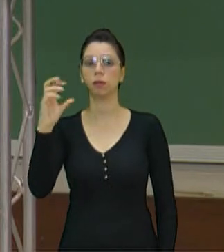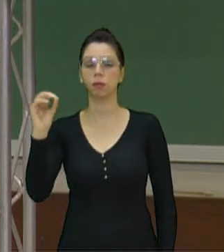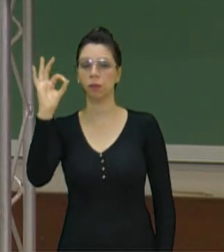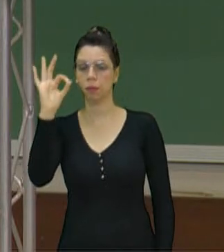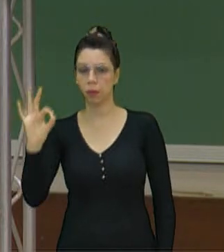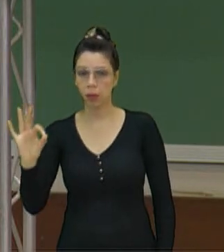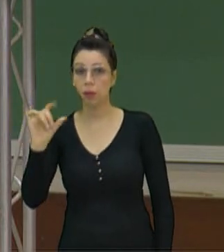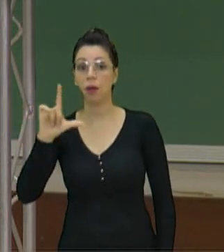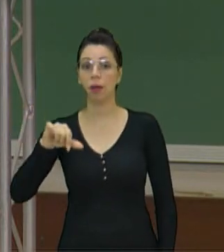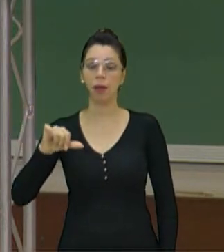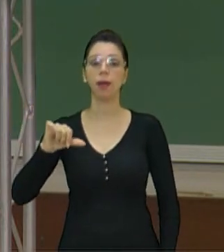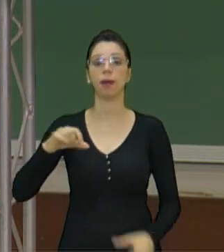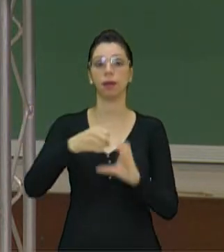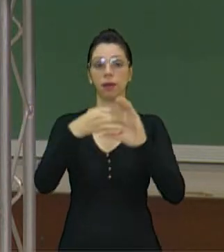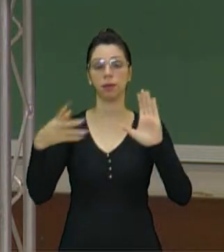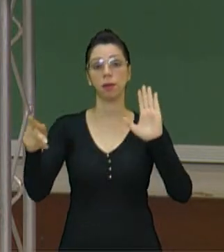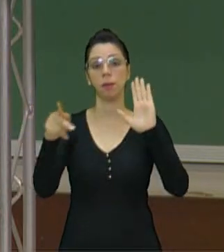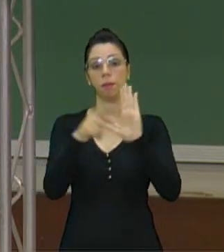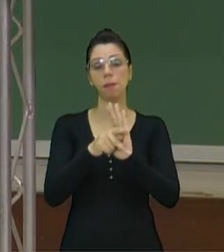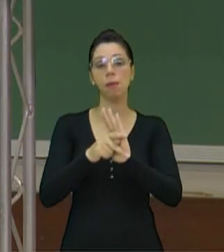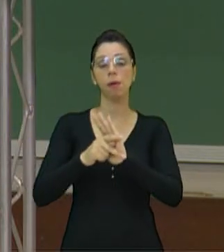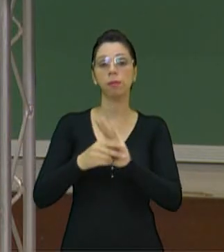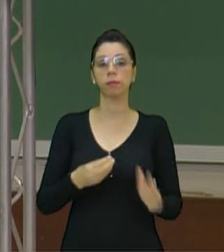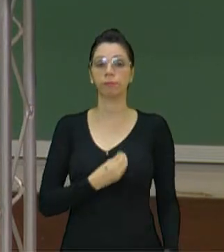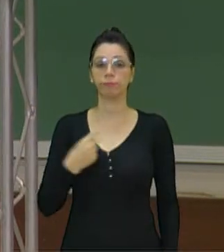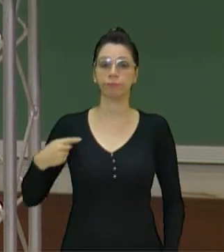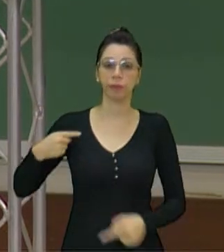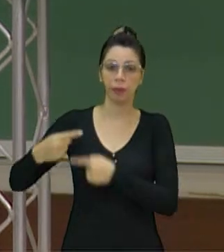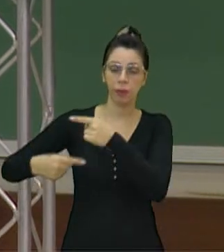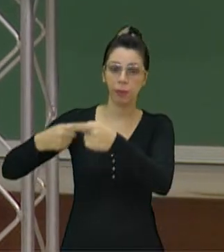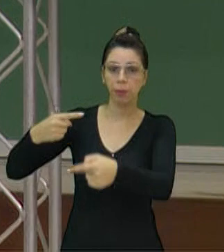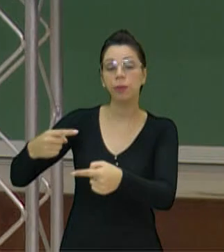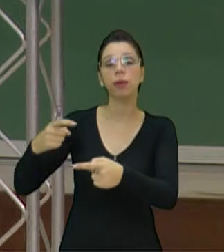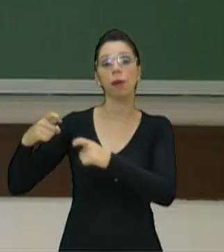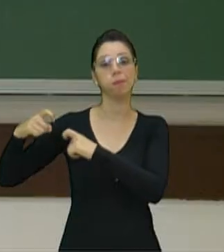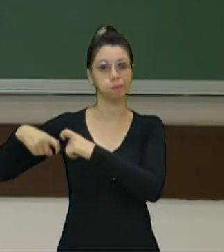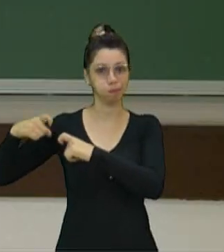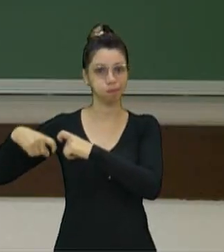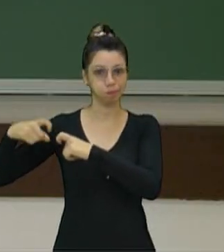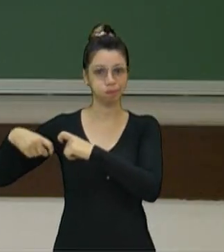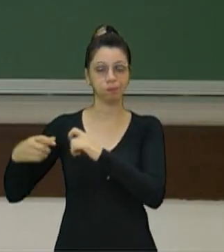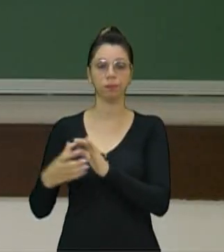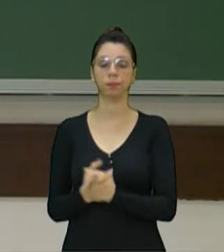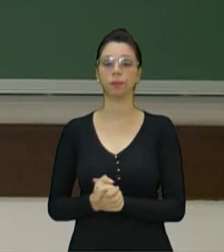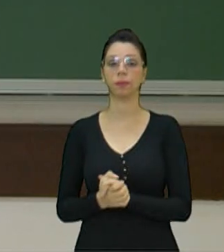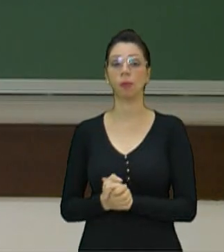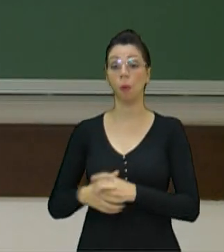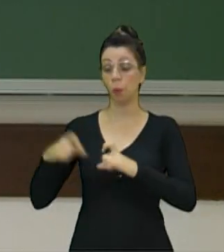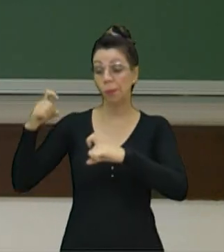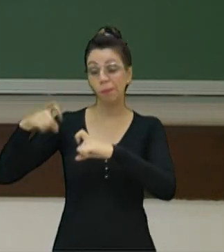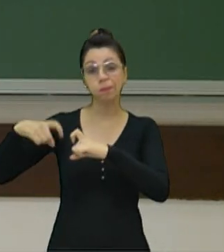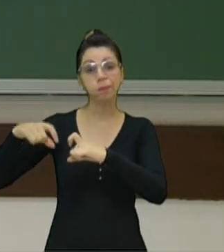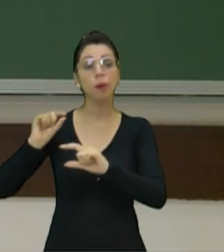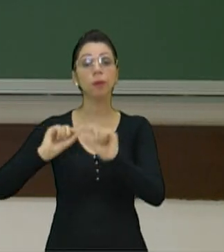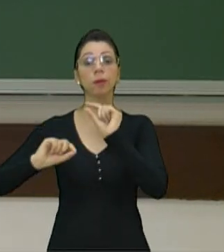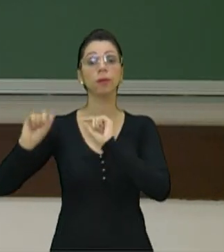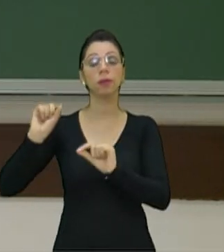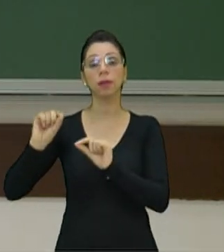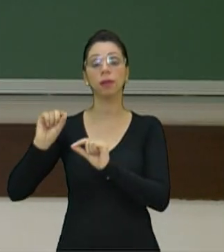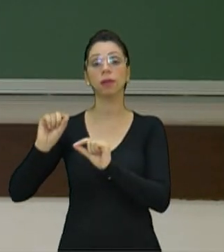da reprodução sexuada. Existem, na reprodução sexuada, nós classificamos os indivíduos da seguinte